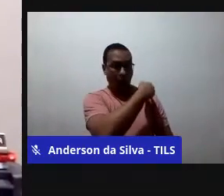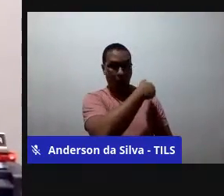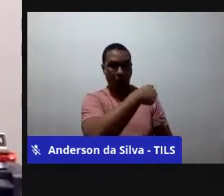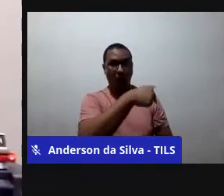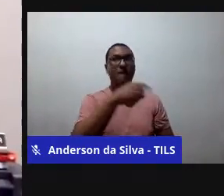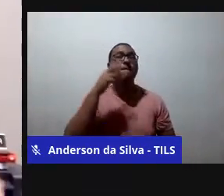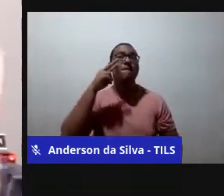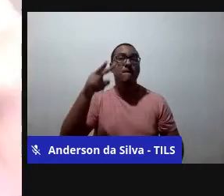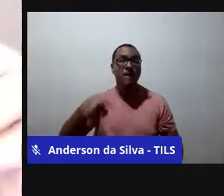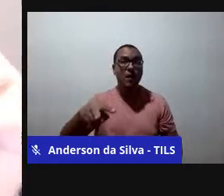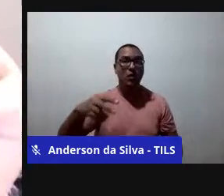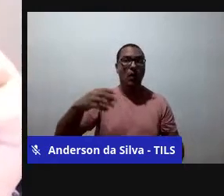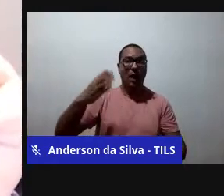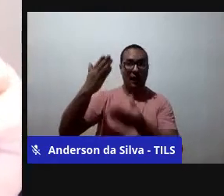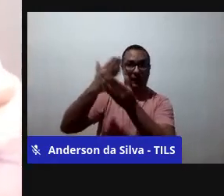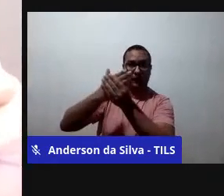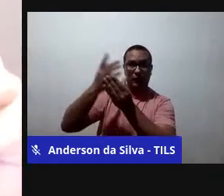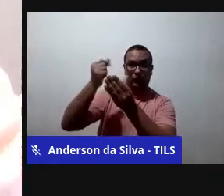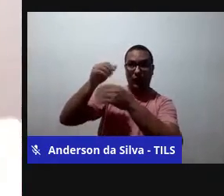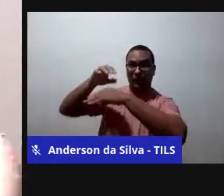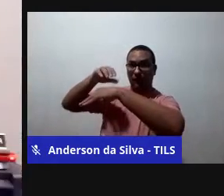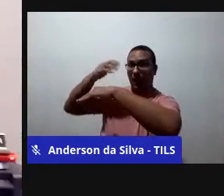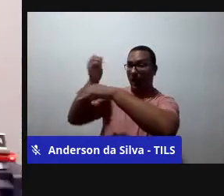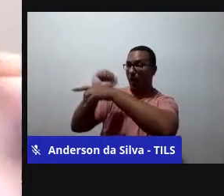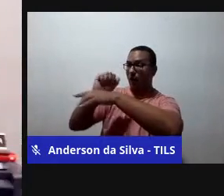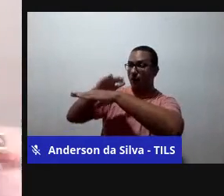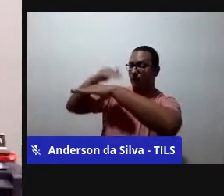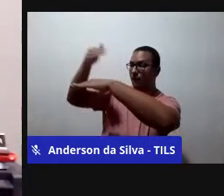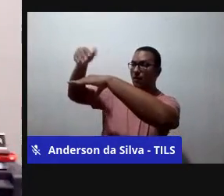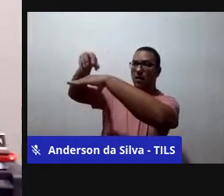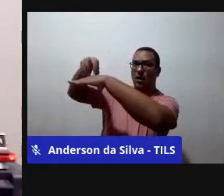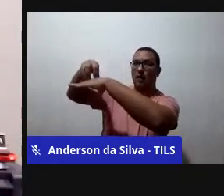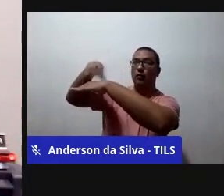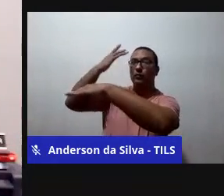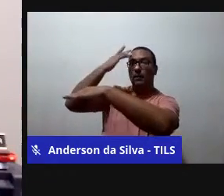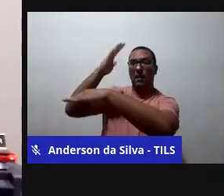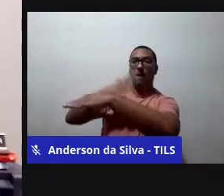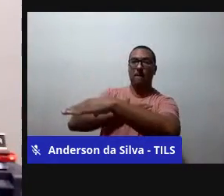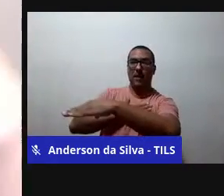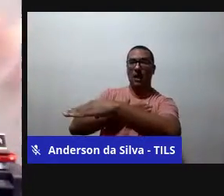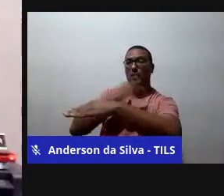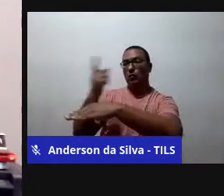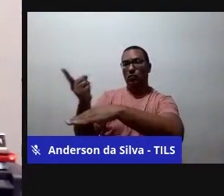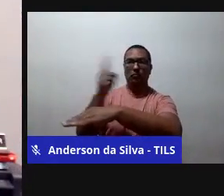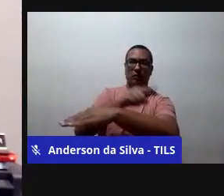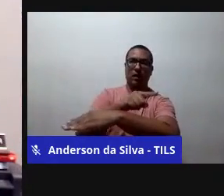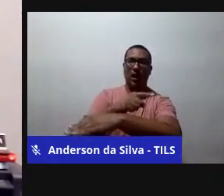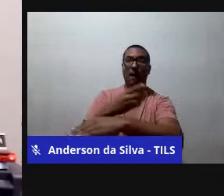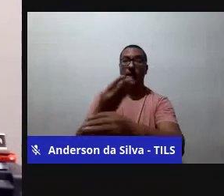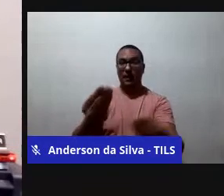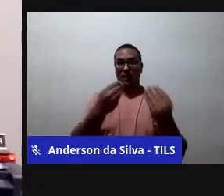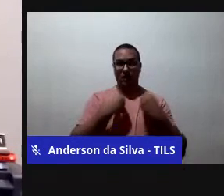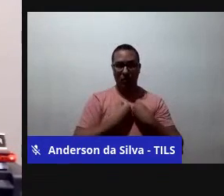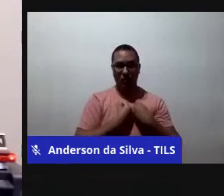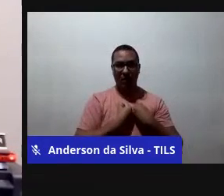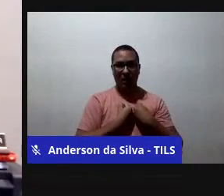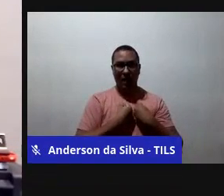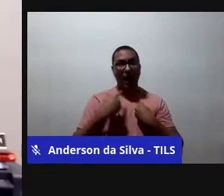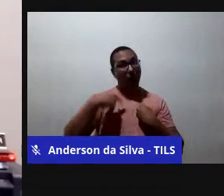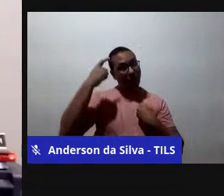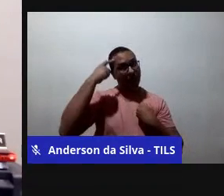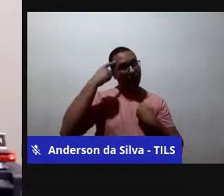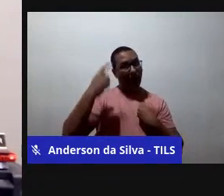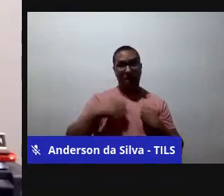sua carteira em cima do carro. Eles não sabiam se era da minha casa ou da sua, então eles trouxeram na minha casa, então eu estou te devolvendo a